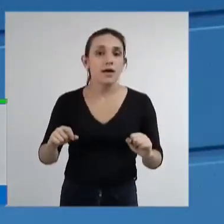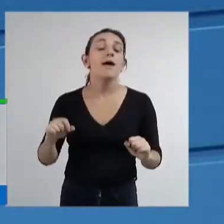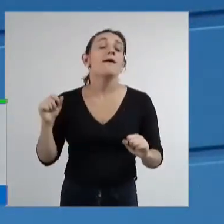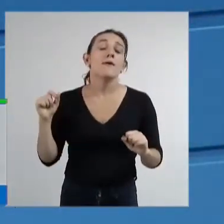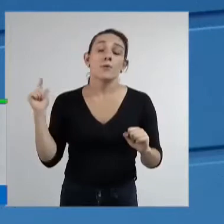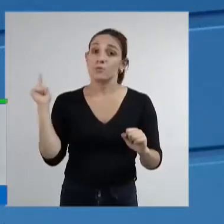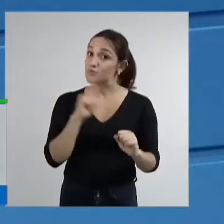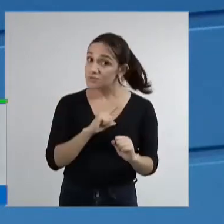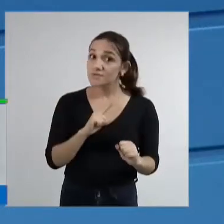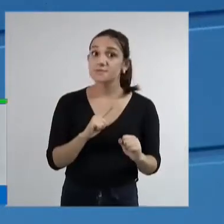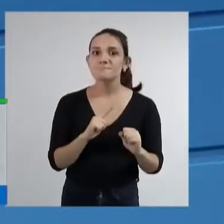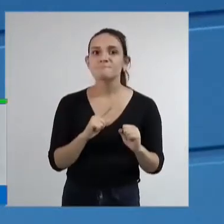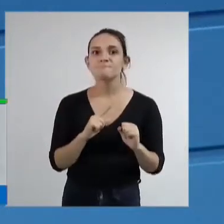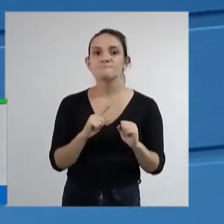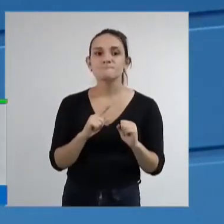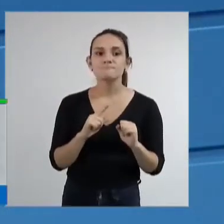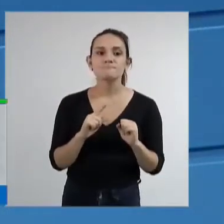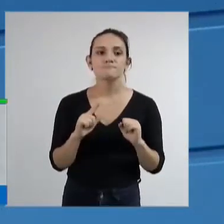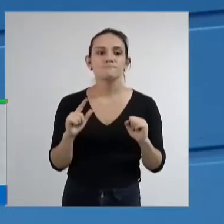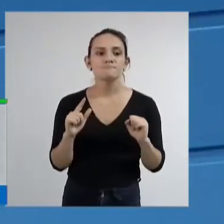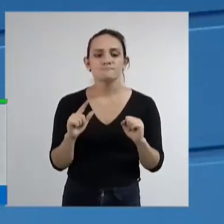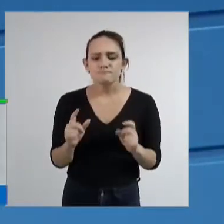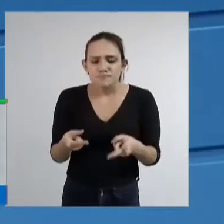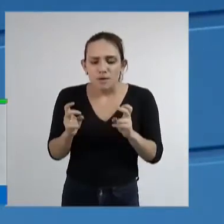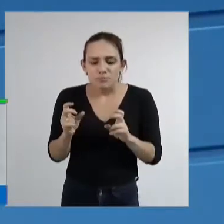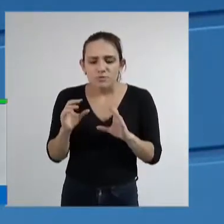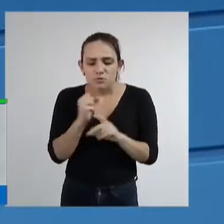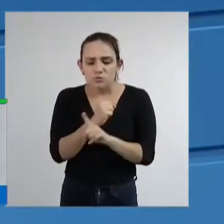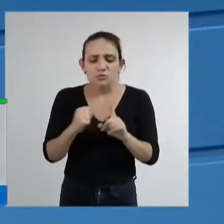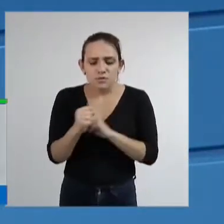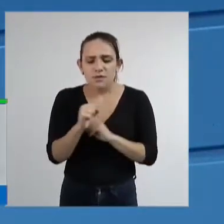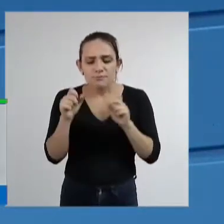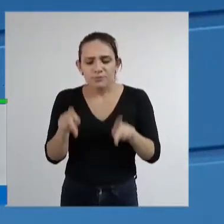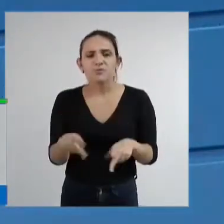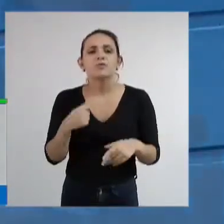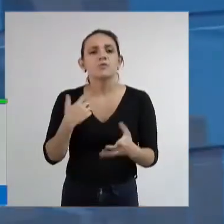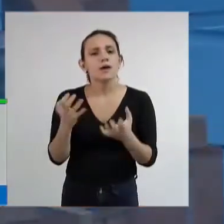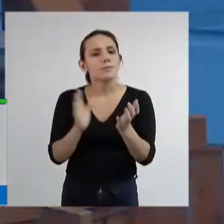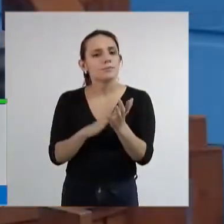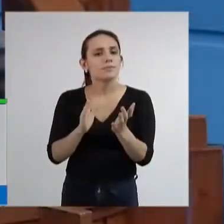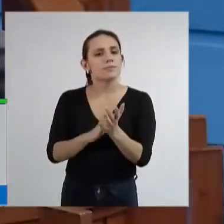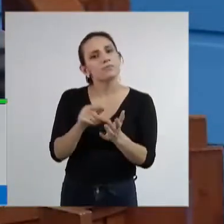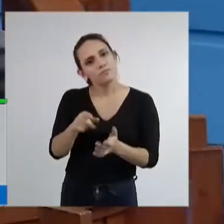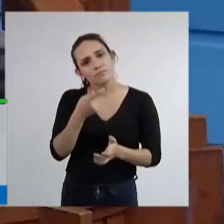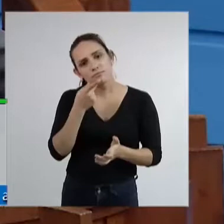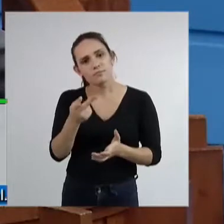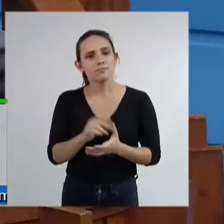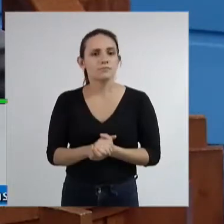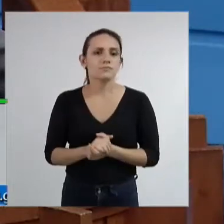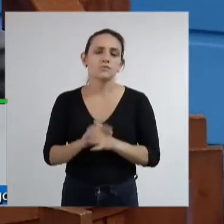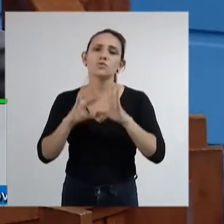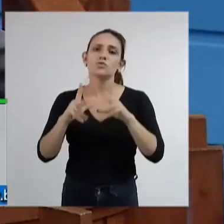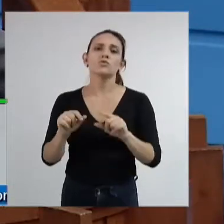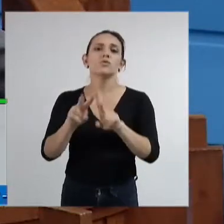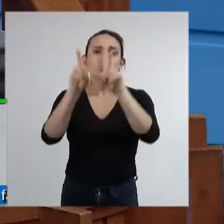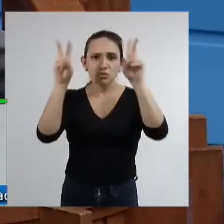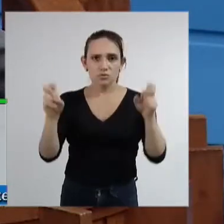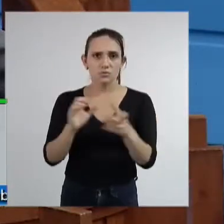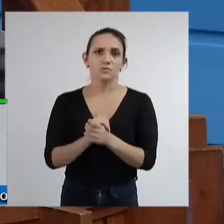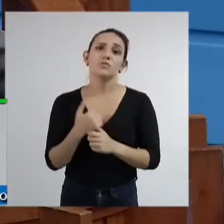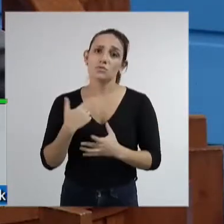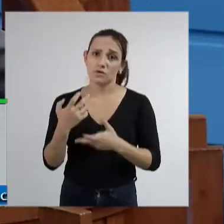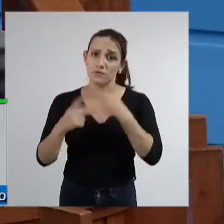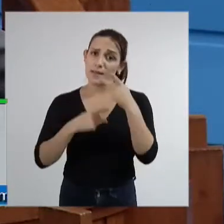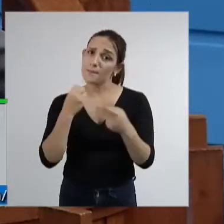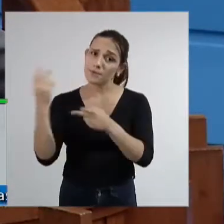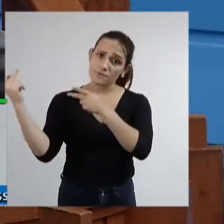estarmos em sintonia com o clamor da população. Portanto, quero parabenizar Vossa Excelência pelos temas abordados e